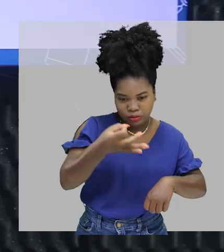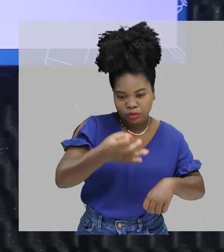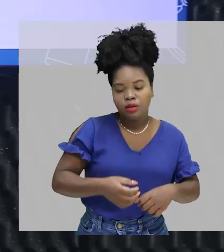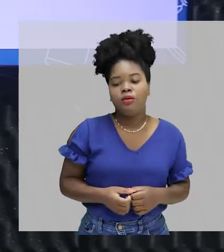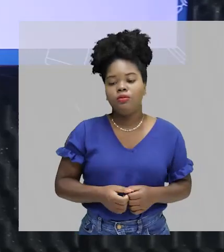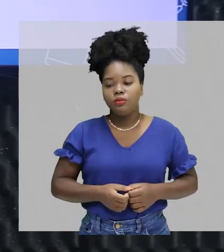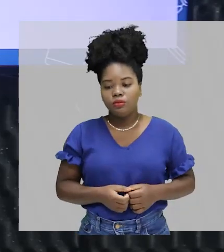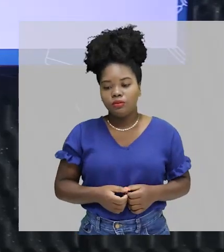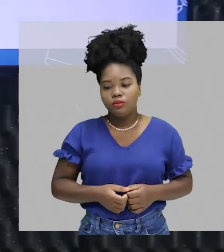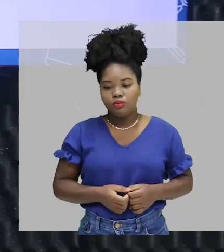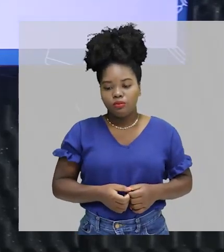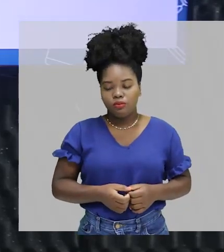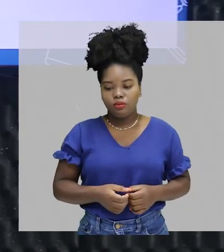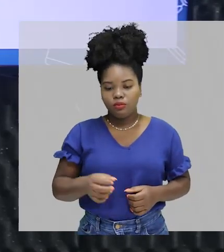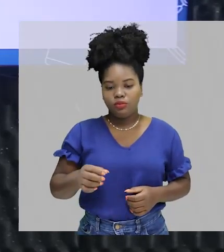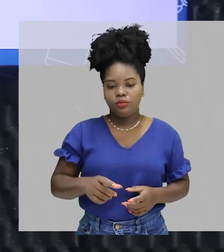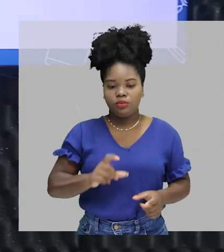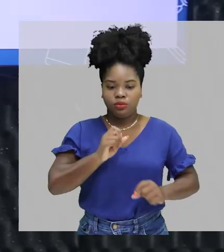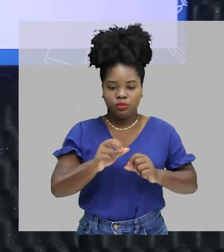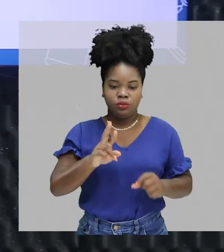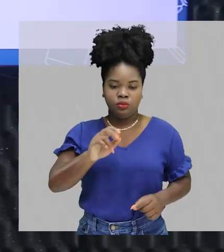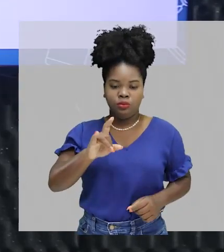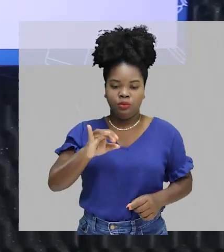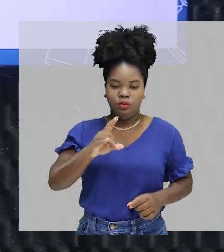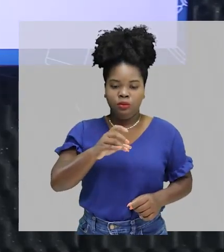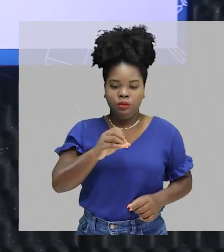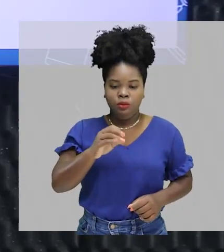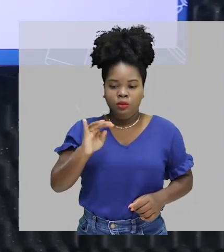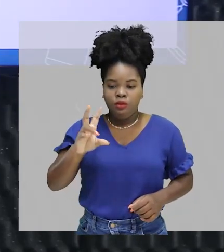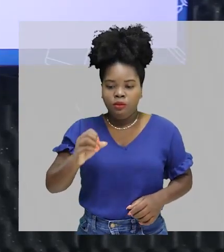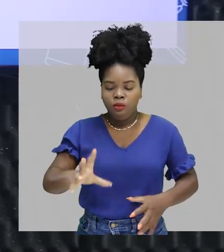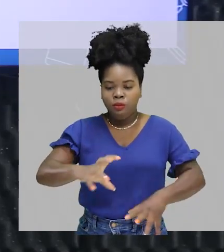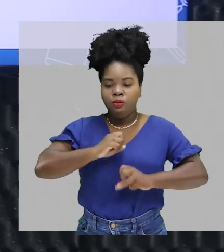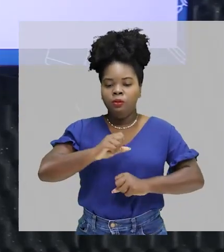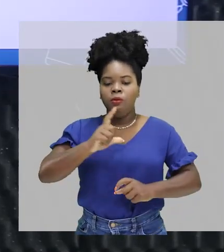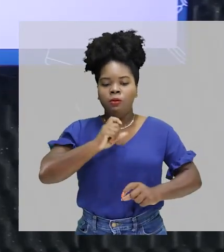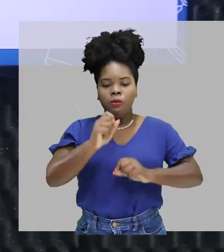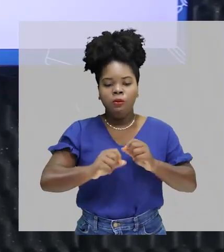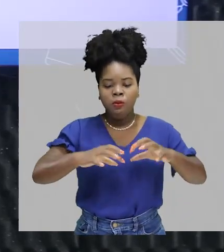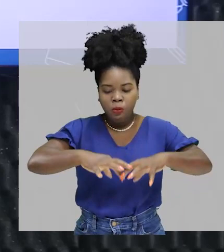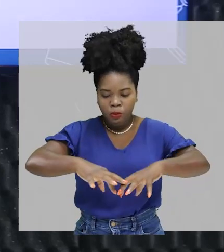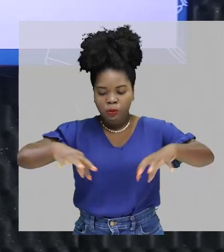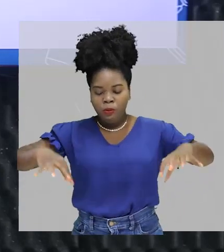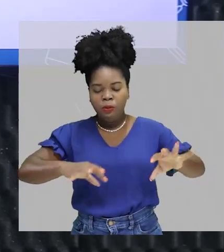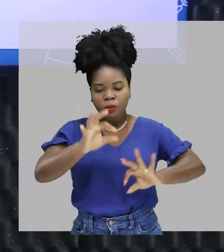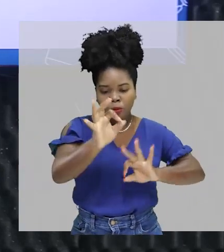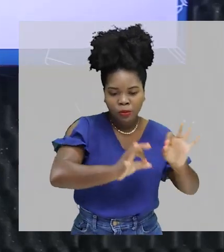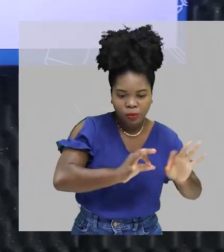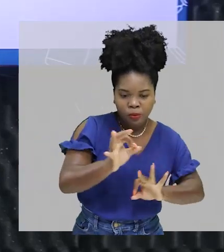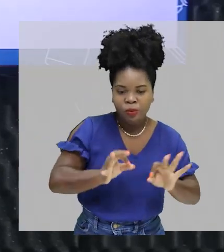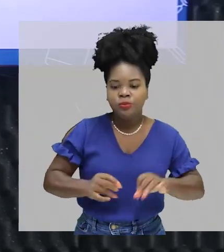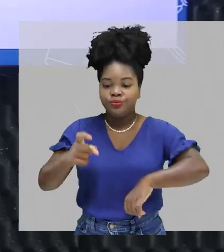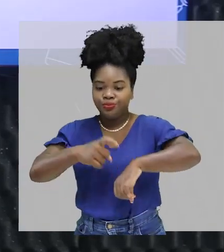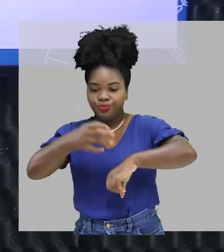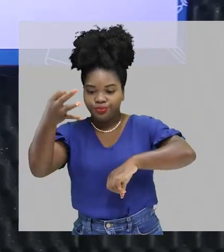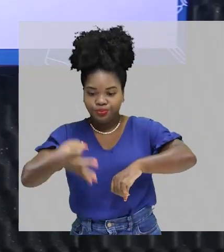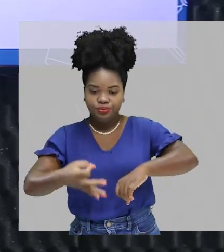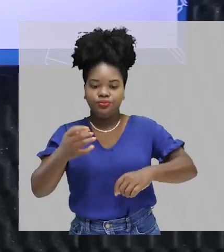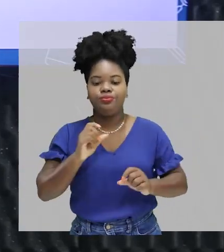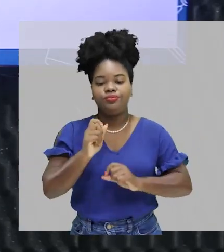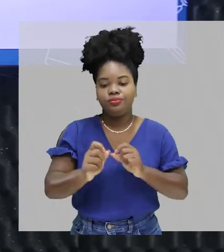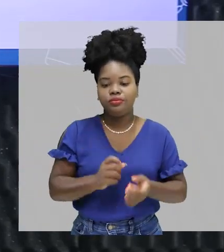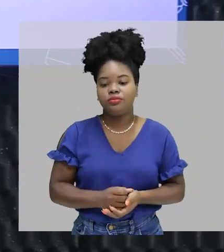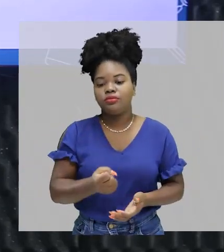do isótopo radioativo presente, né, se desintegre. Ou seja, é o tempo necessário para que